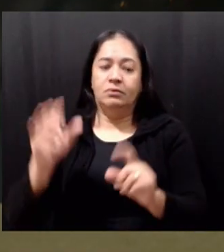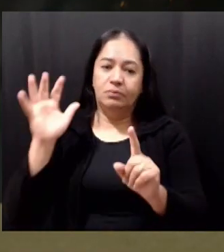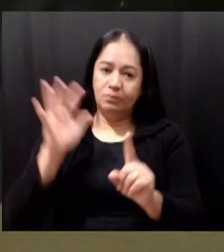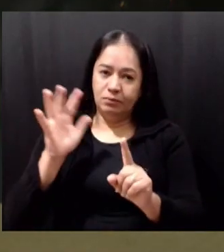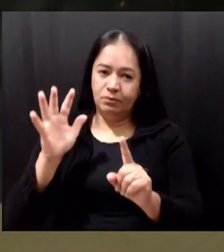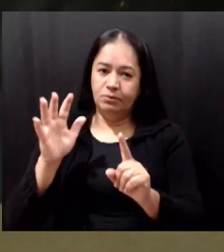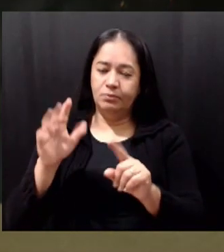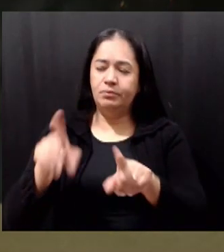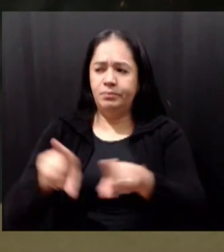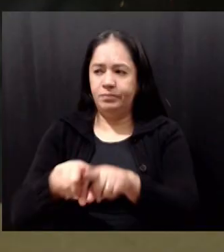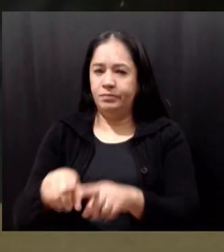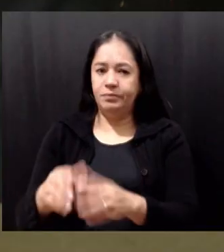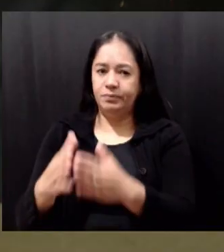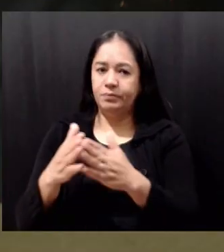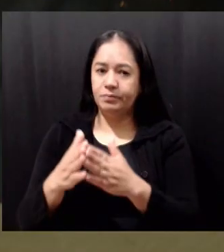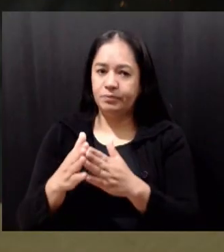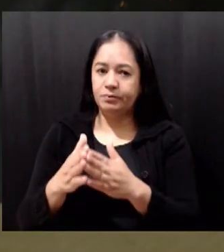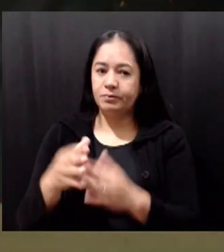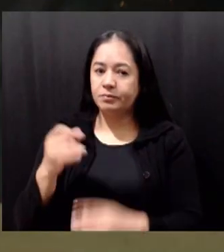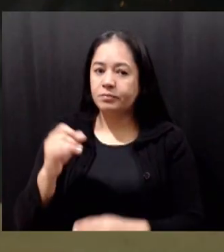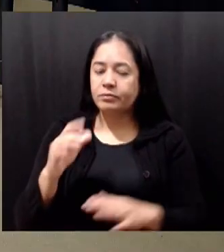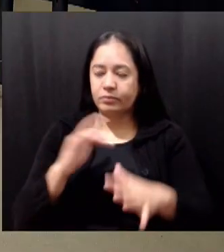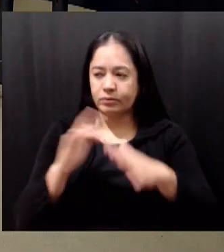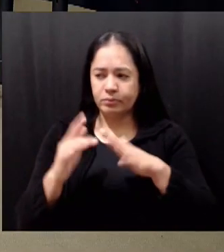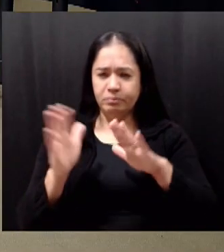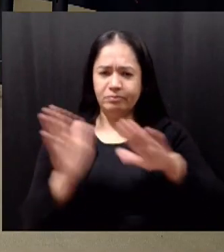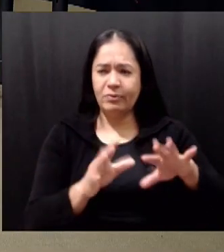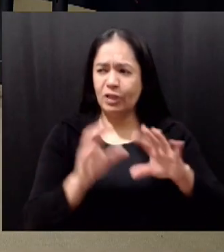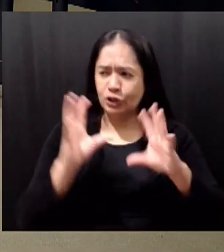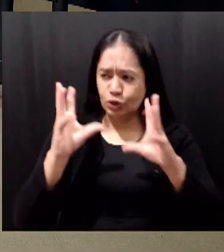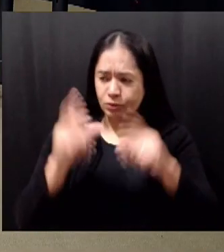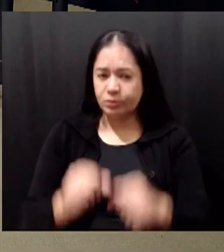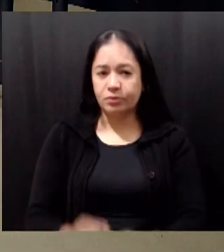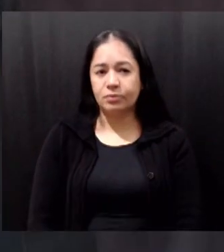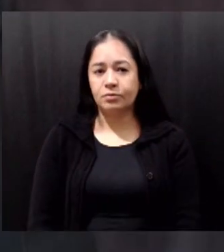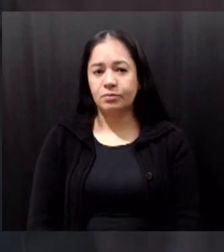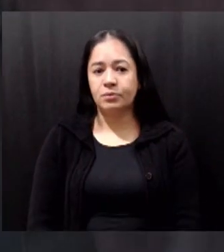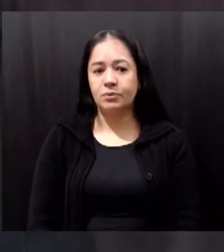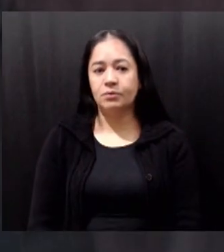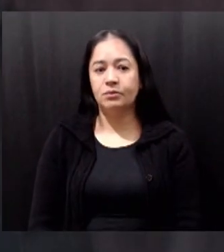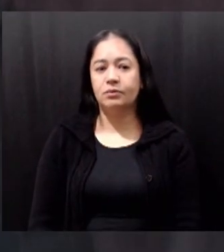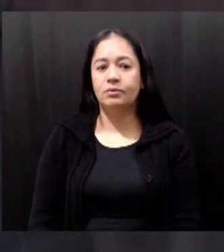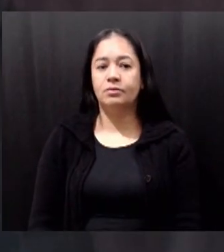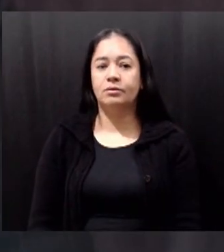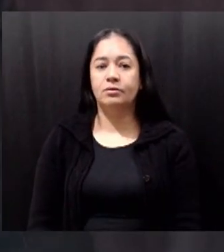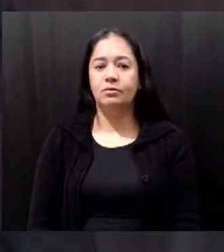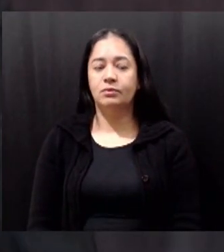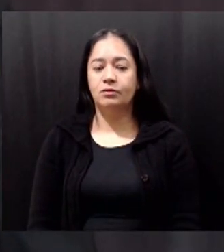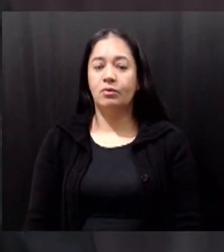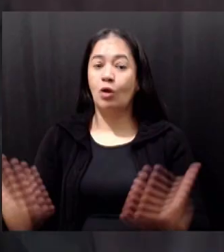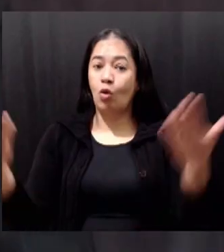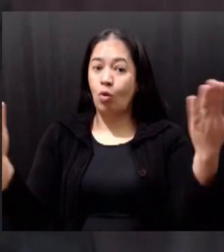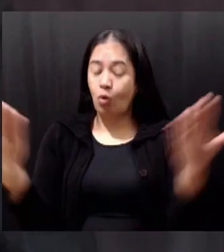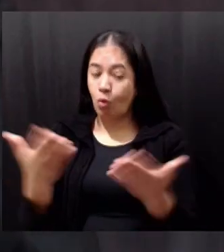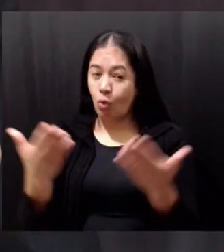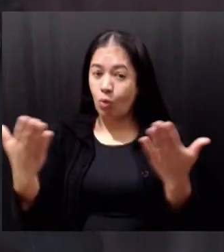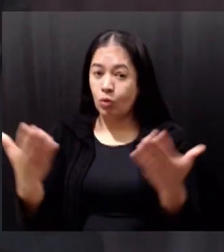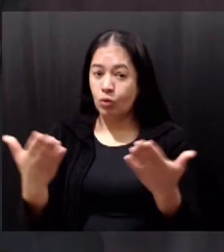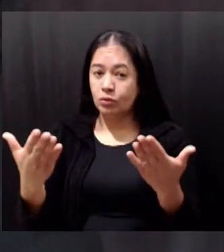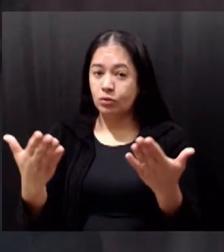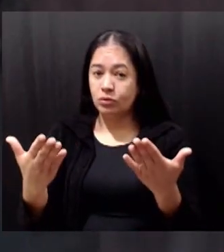totalmente desconectado? Tem esse contraponto? Bom, eu acho que hoje ficar